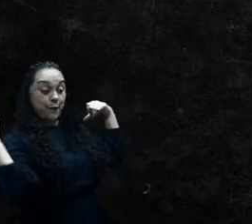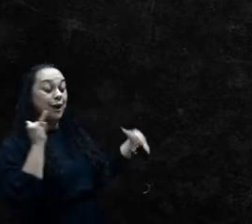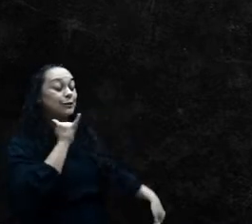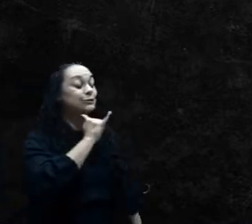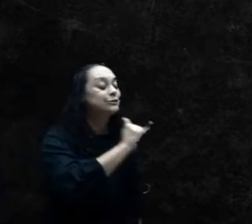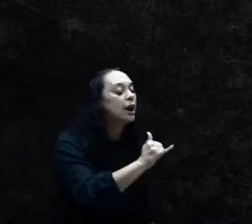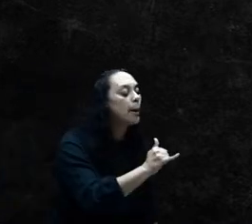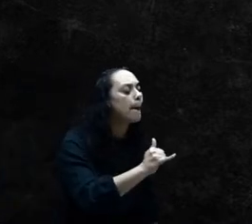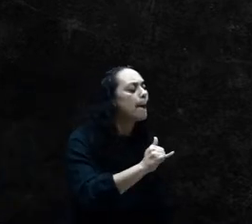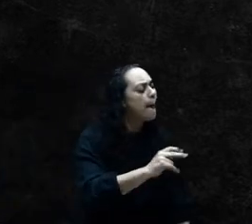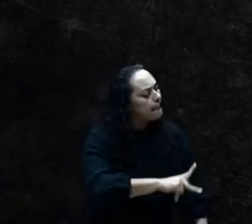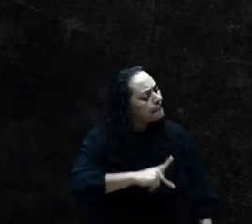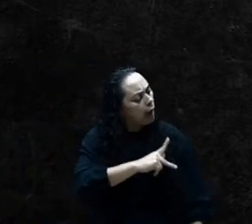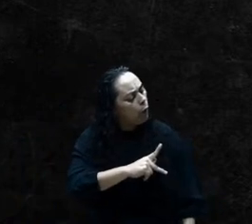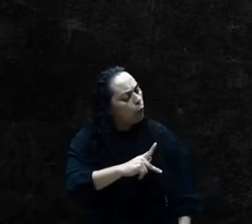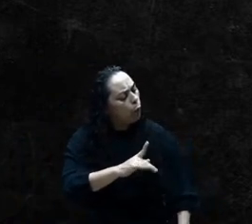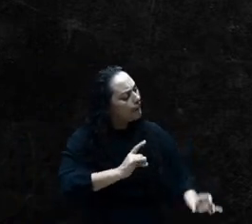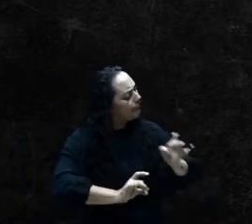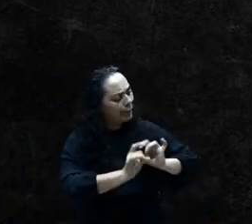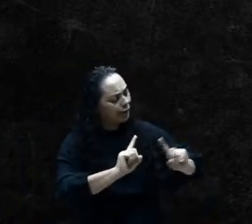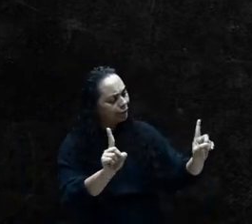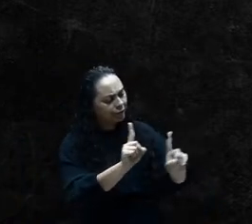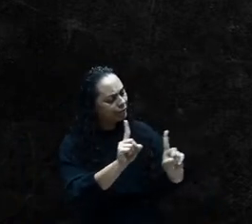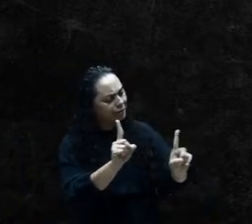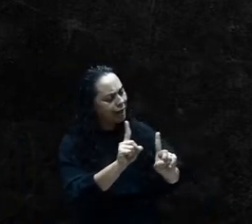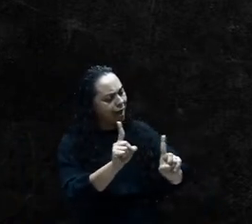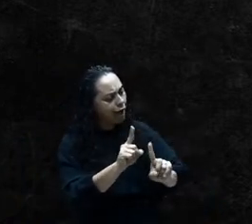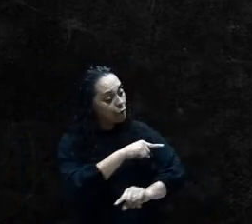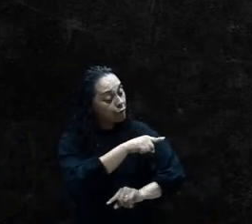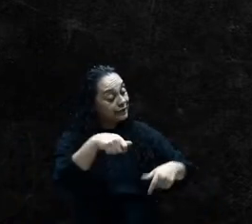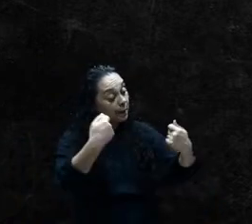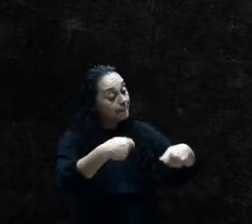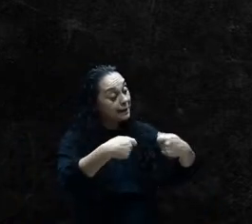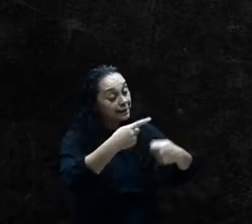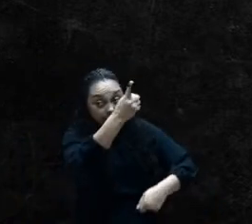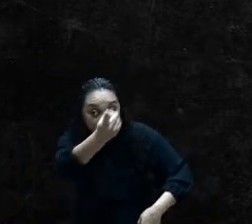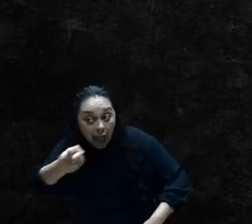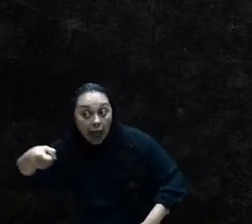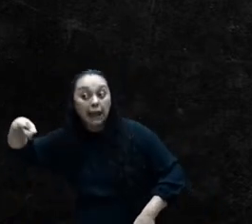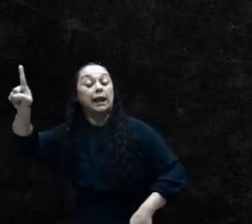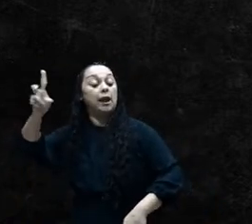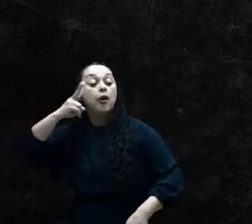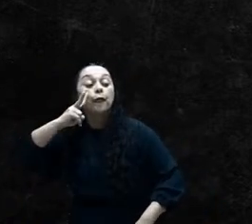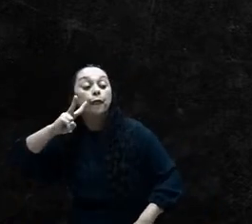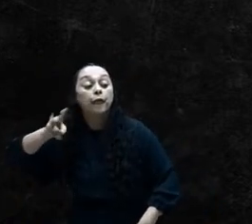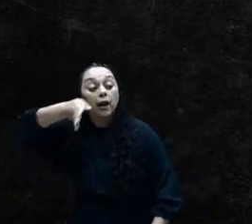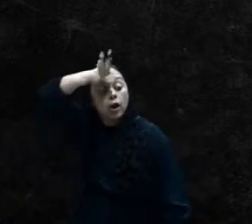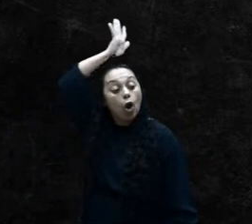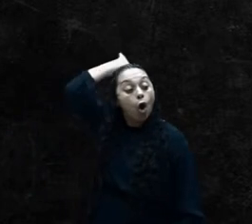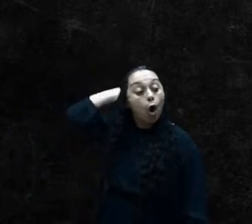tenha medo é preciso que você compareça diante de César Paulo você vai chegar